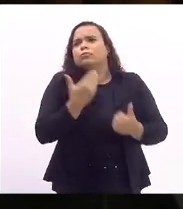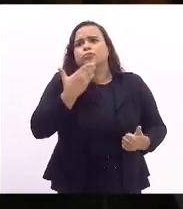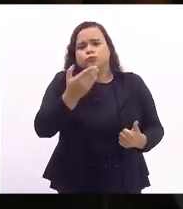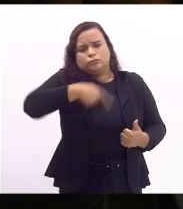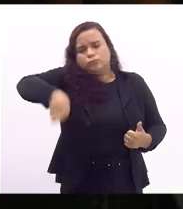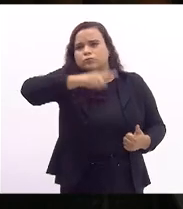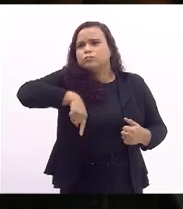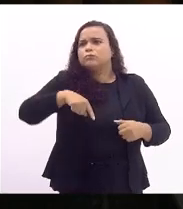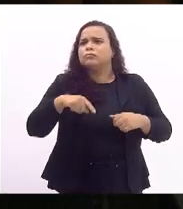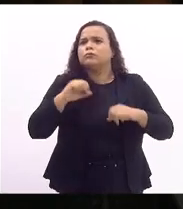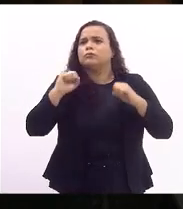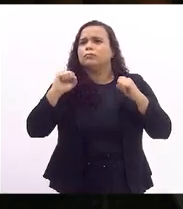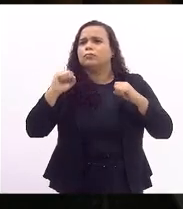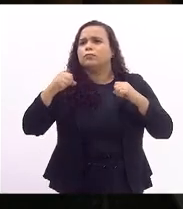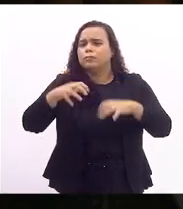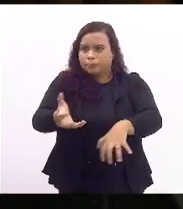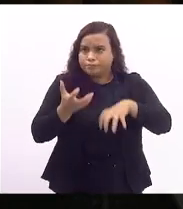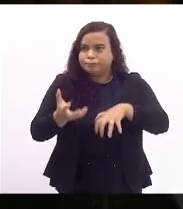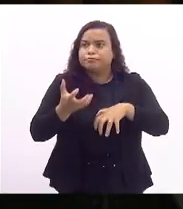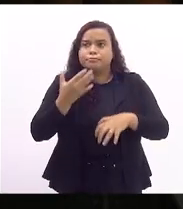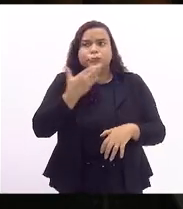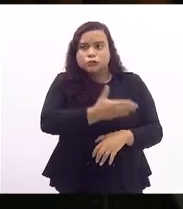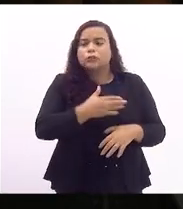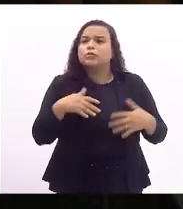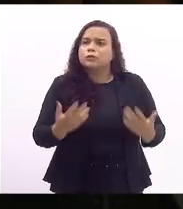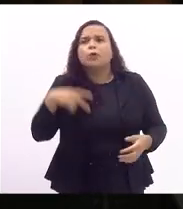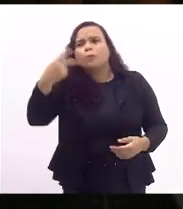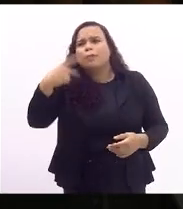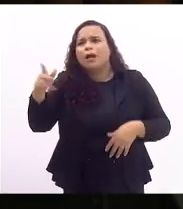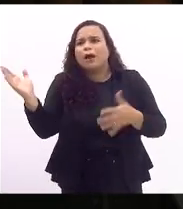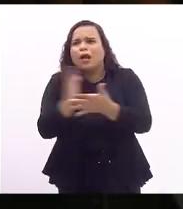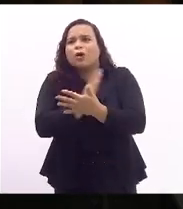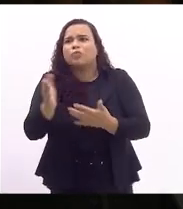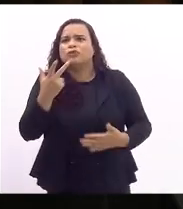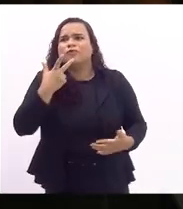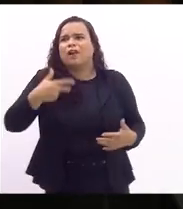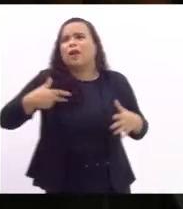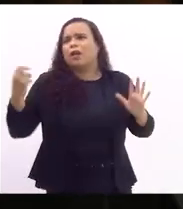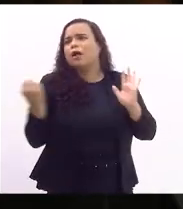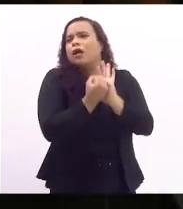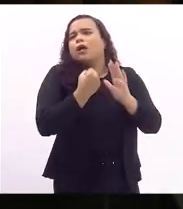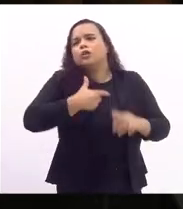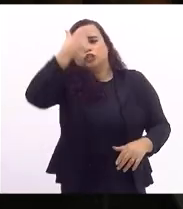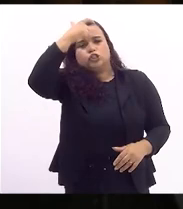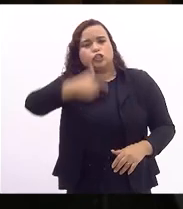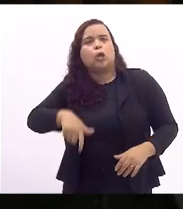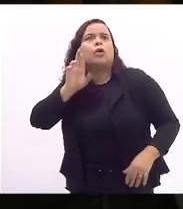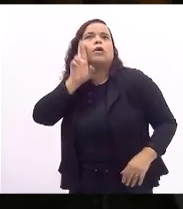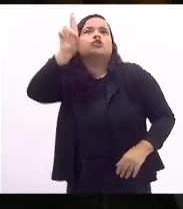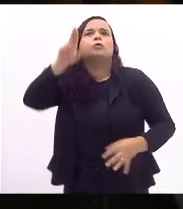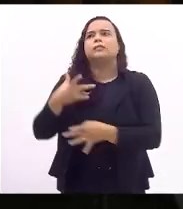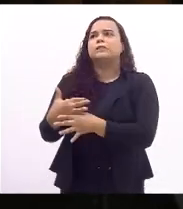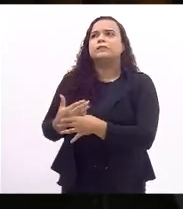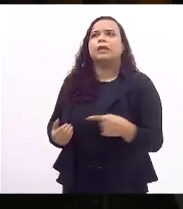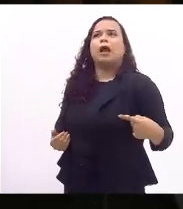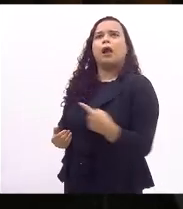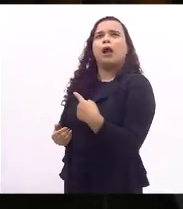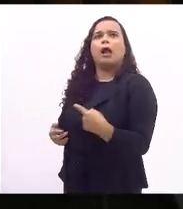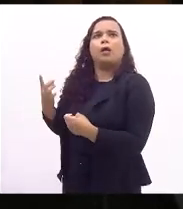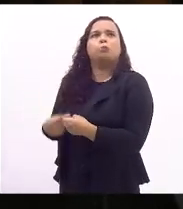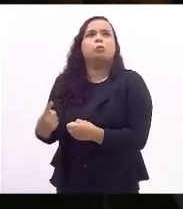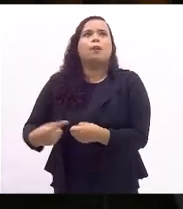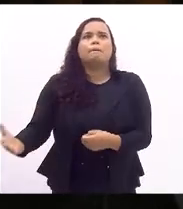Parlamento então não acho justo que alguns parlamentares que se rotulem donos do município donos daquela